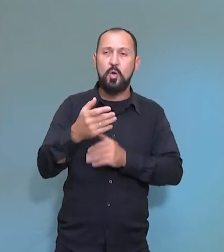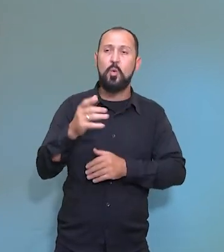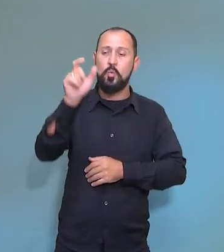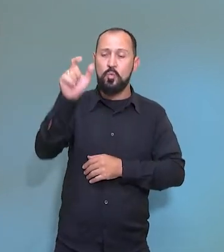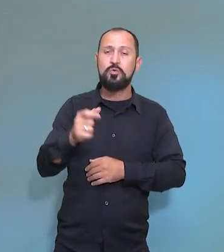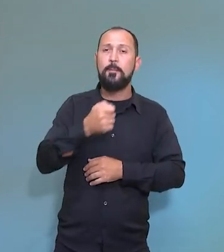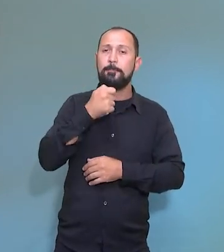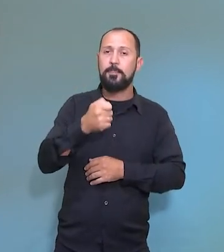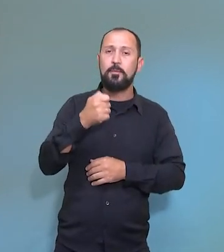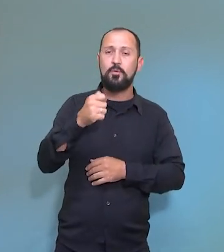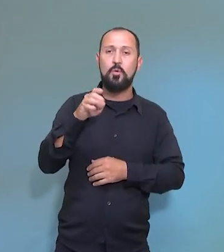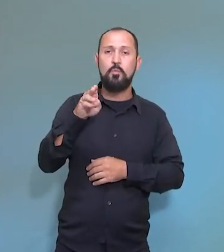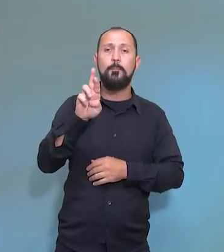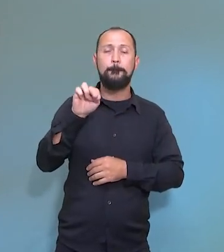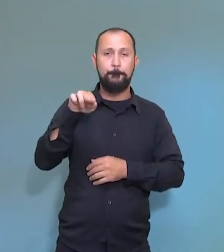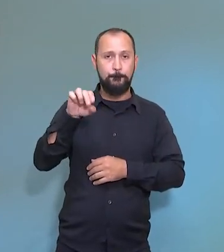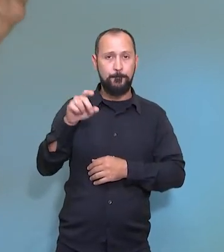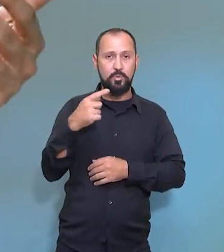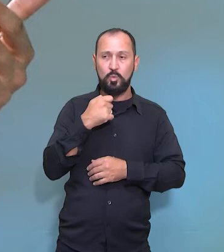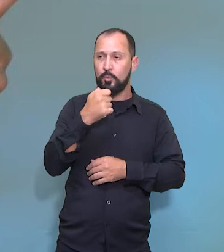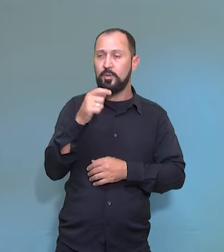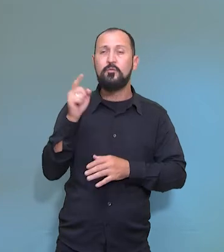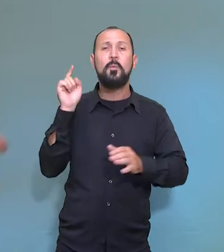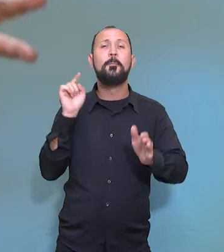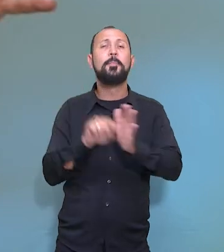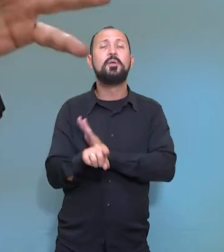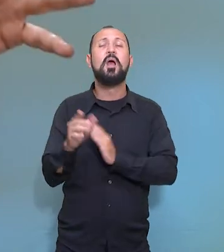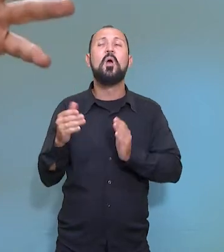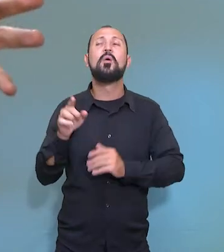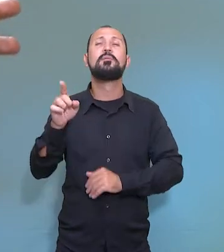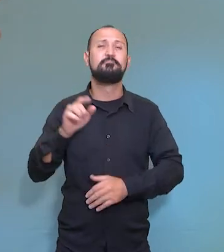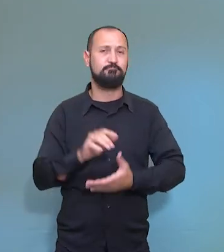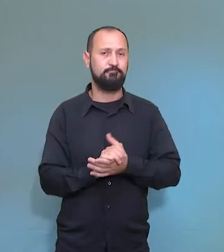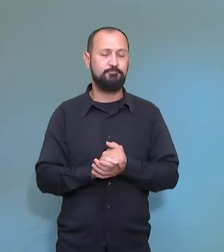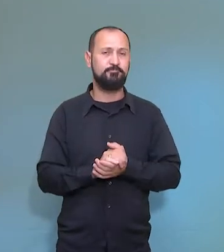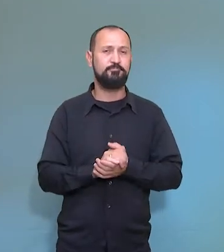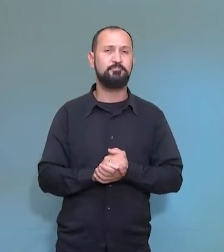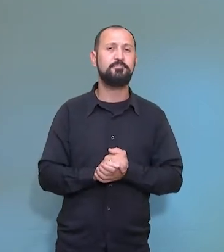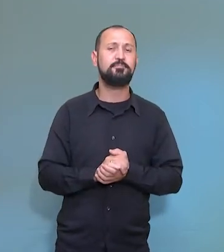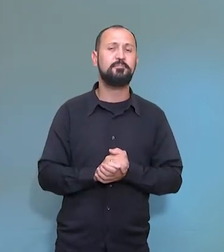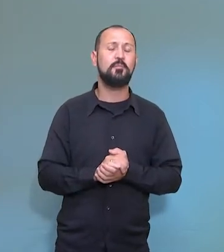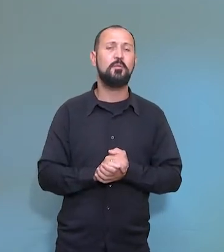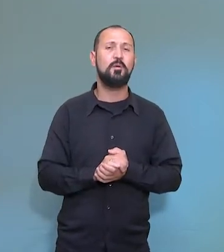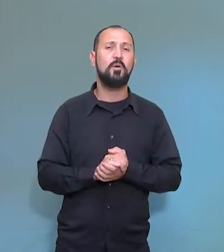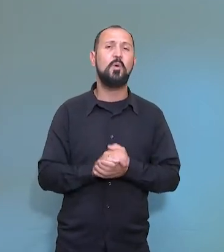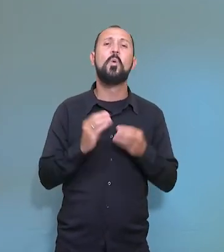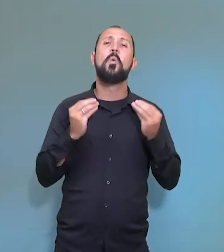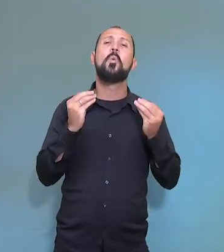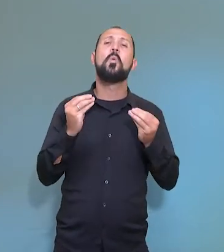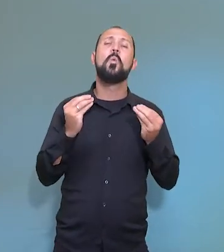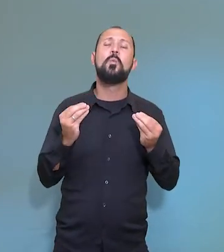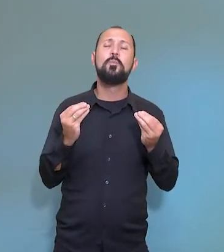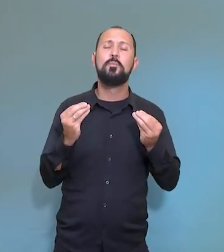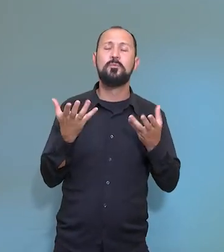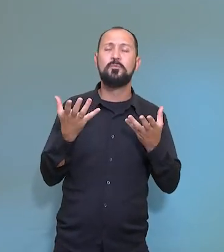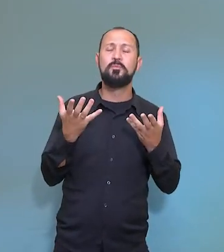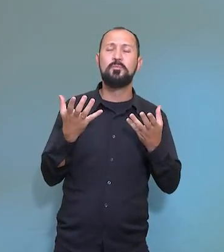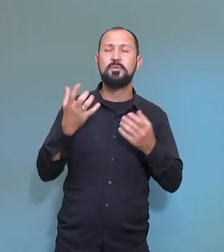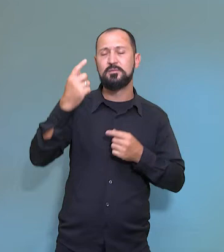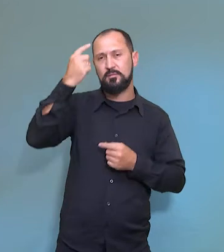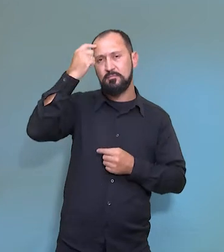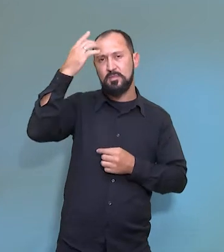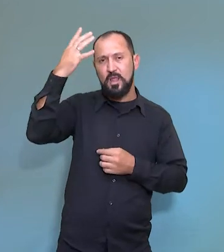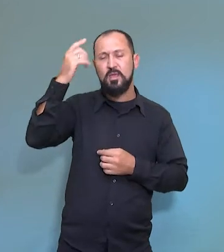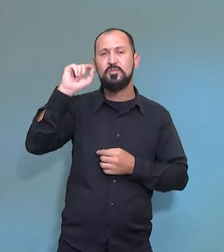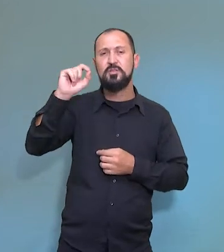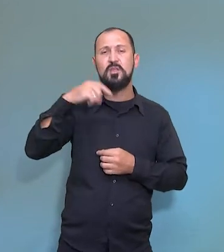O meu entrevistado hoje é o advogado Bruno Rumiato e é para ele que eu vou perguntar agora. Bruno, como que surgiu